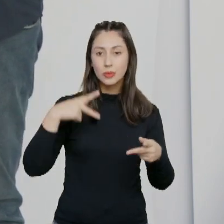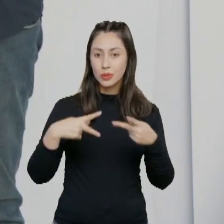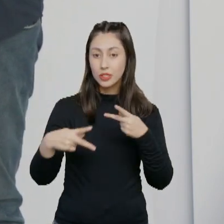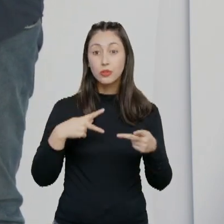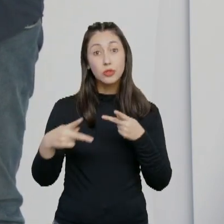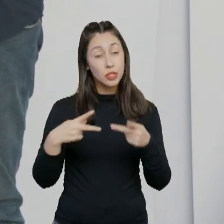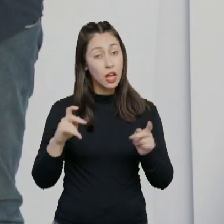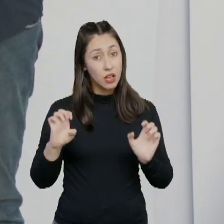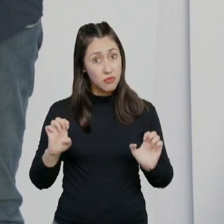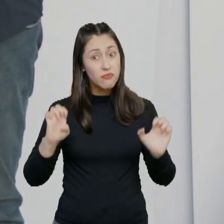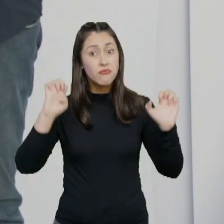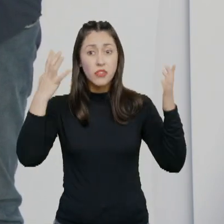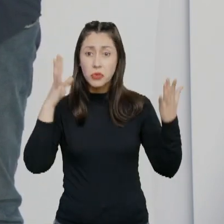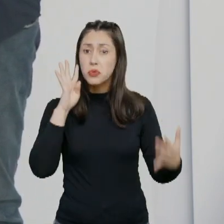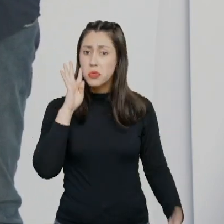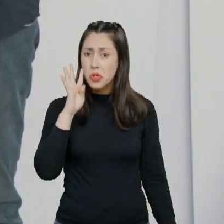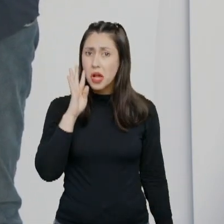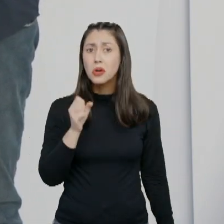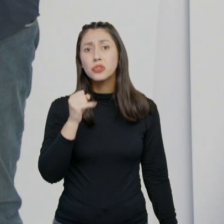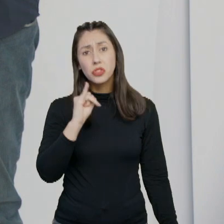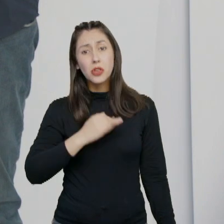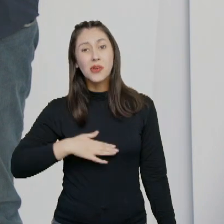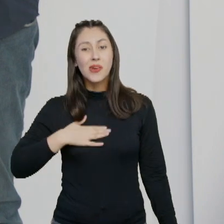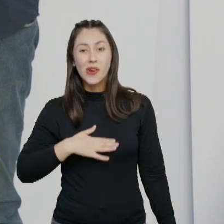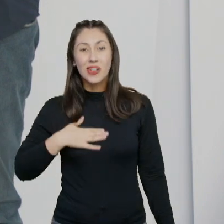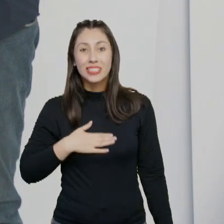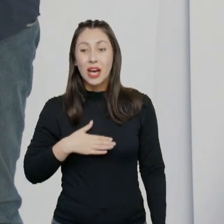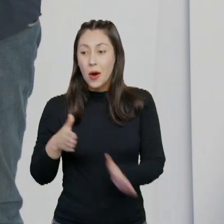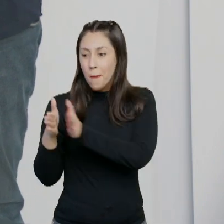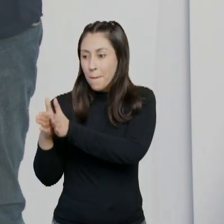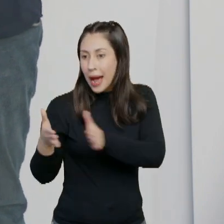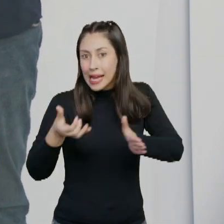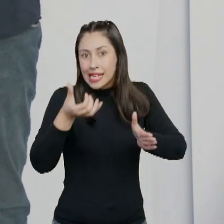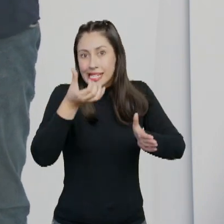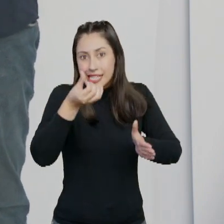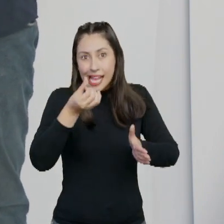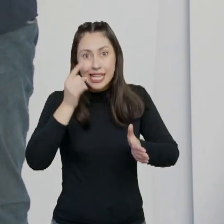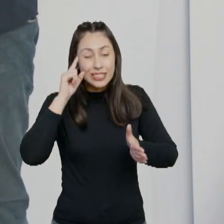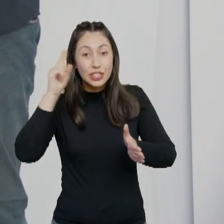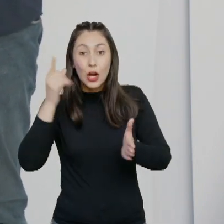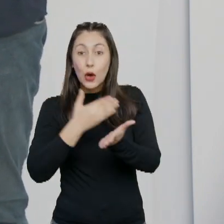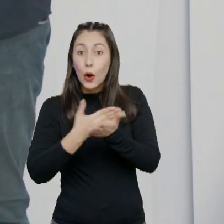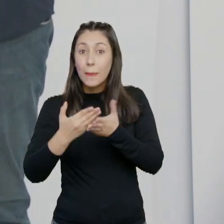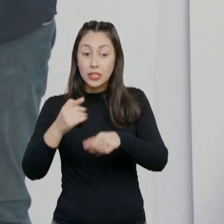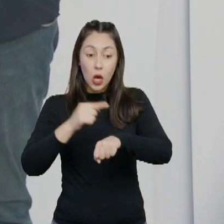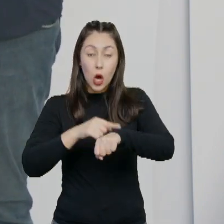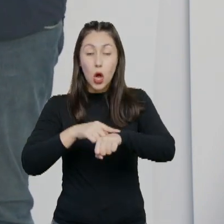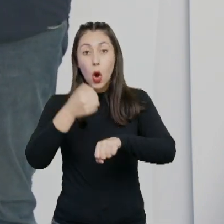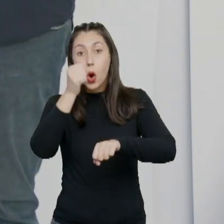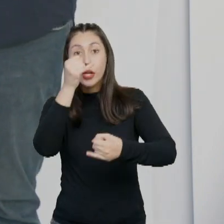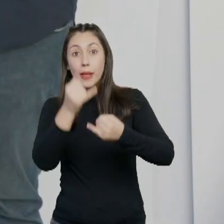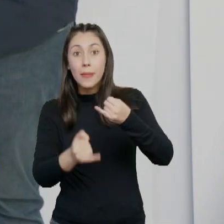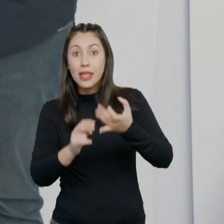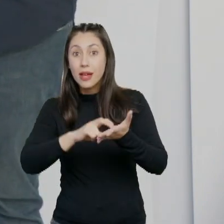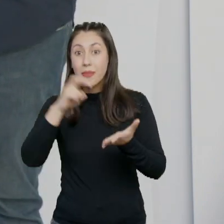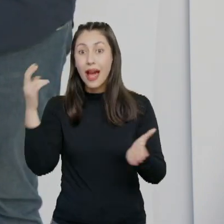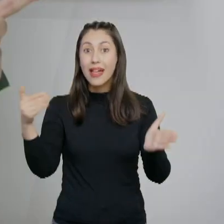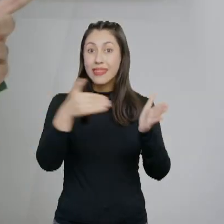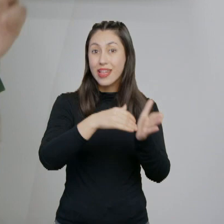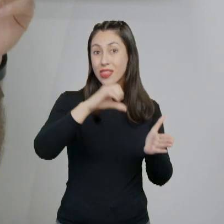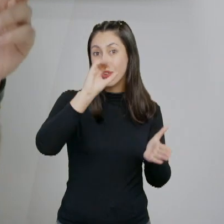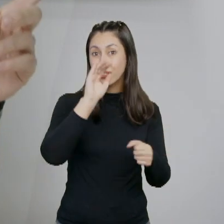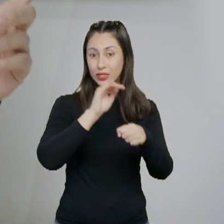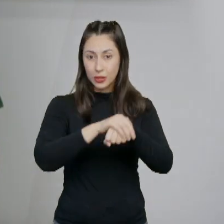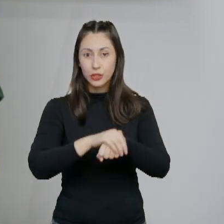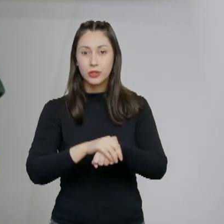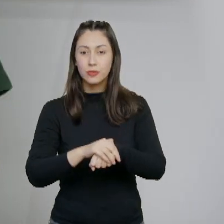Evento mais do que bacana, quem gosta de basquete vai respirar 6 dias de basquete, jogo começando 8h30 da manhã, vai até as 9 da noite, Brunão. Só